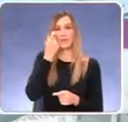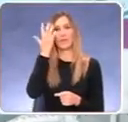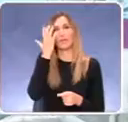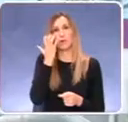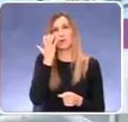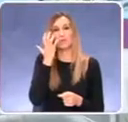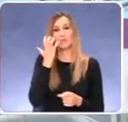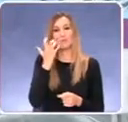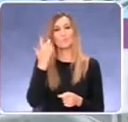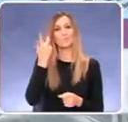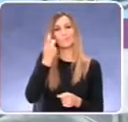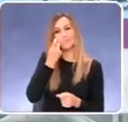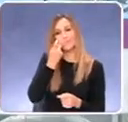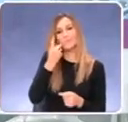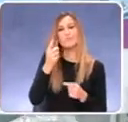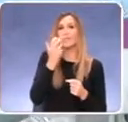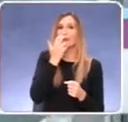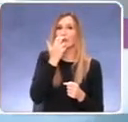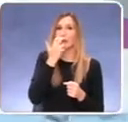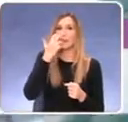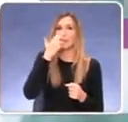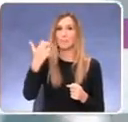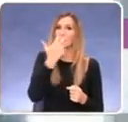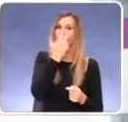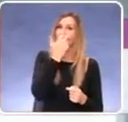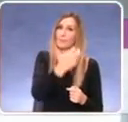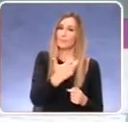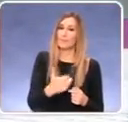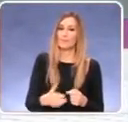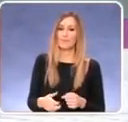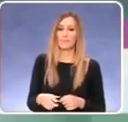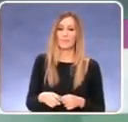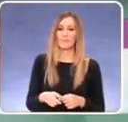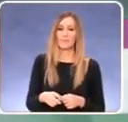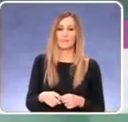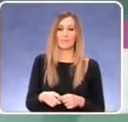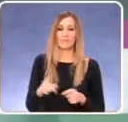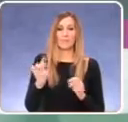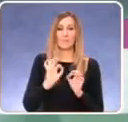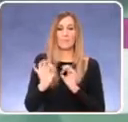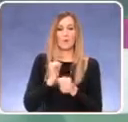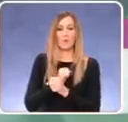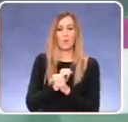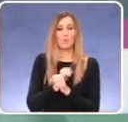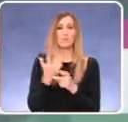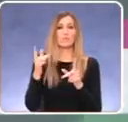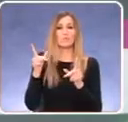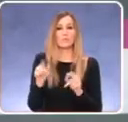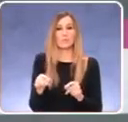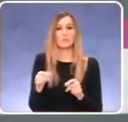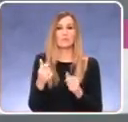portanto anestesiar, vamos extrair os dois dentinhos que lhe restam, estes dois dentinhos anteriores, a preparar o osso e colocar os implantes. Isto num procedimento